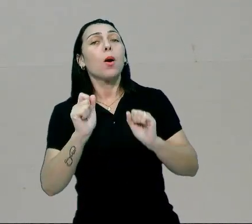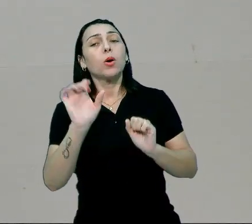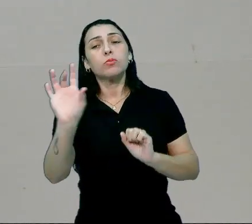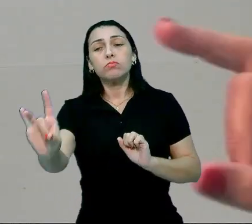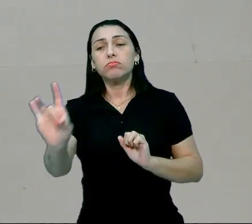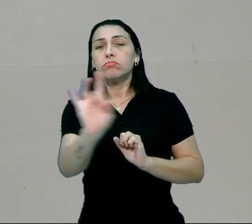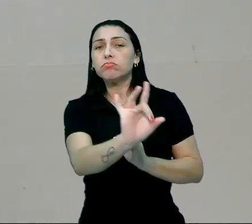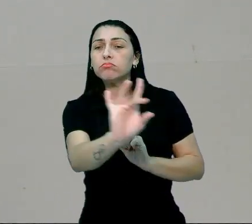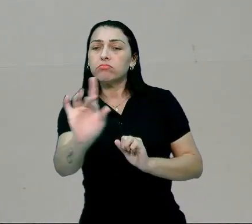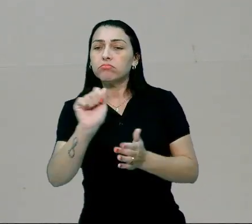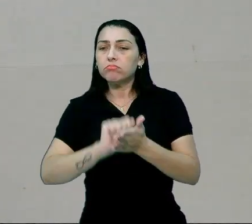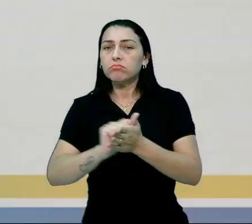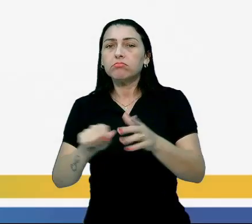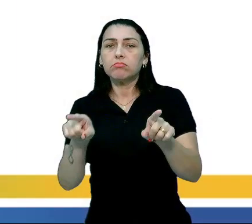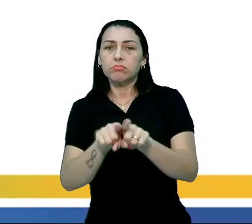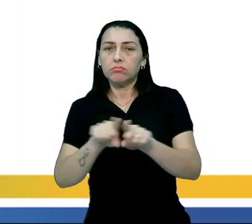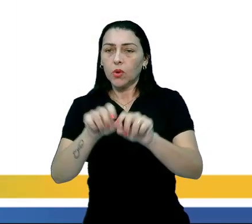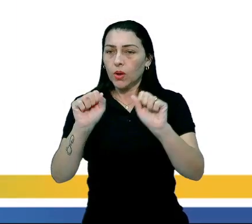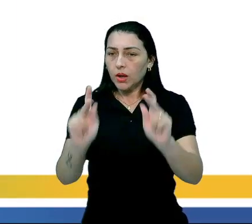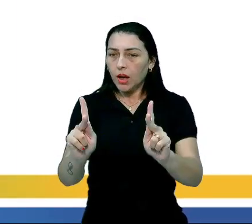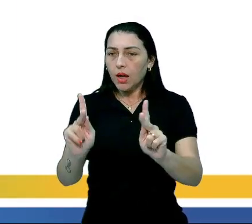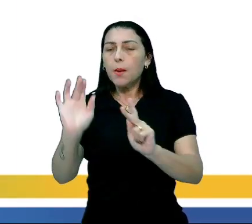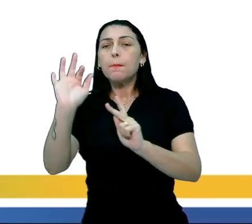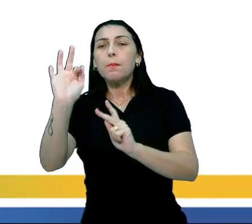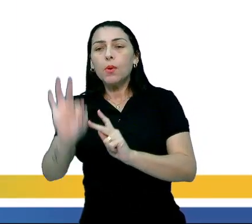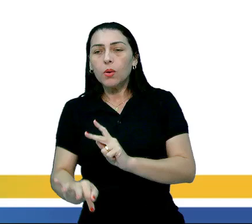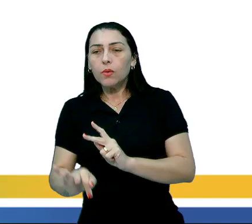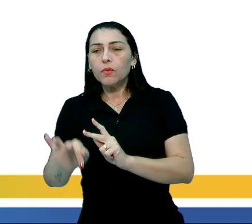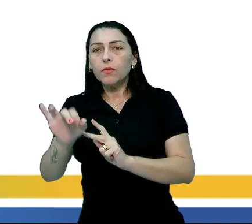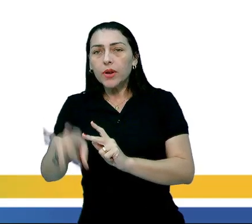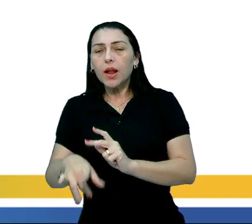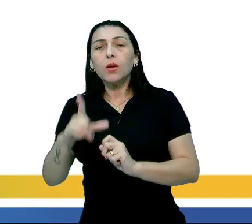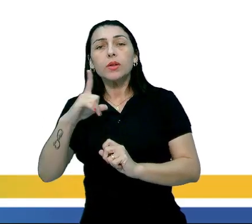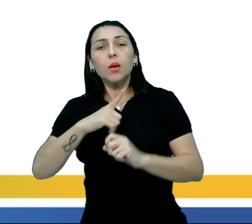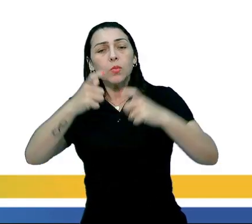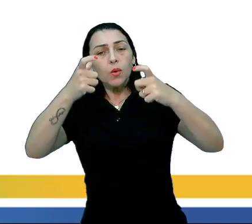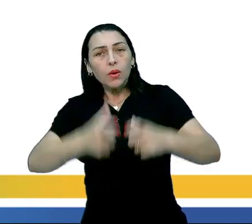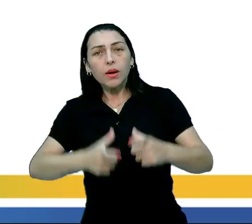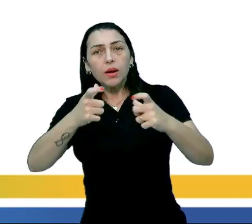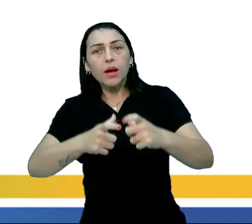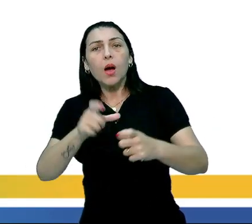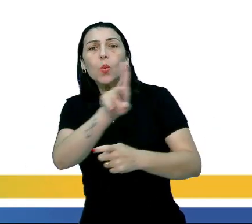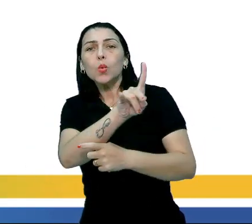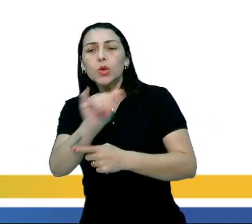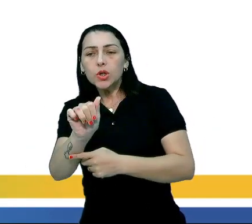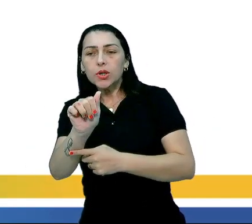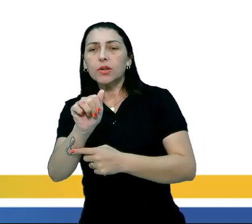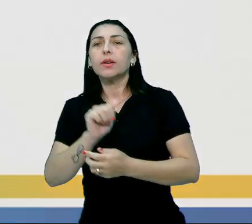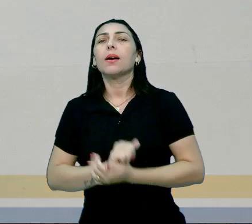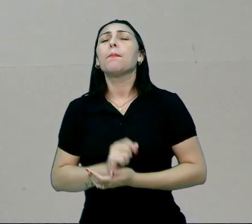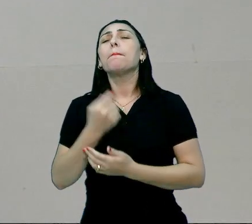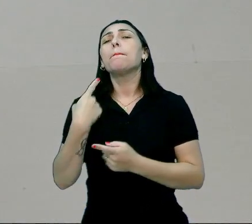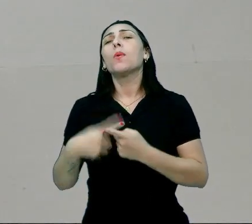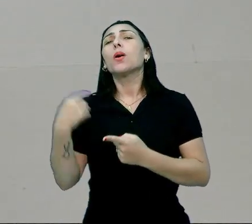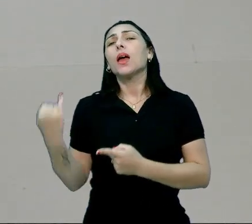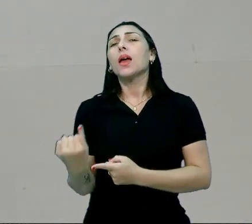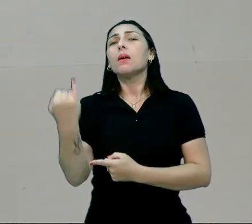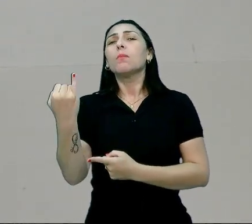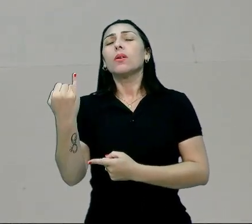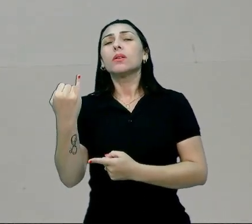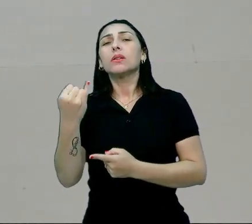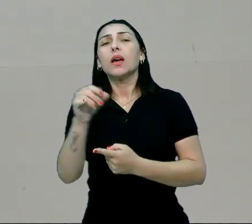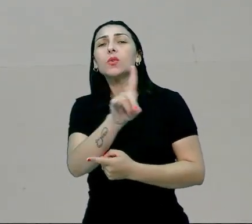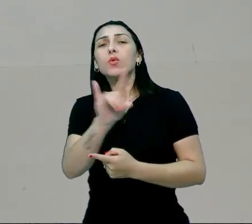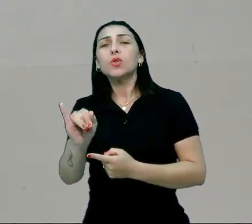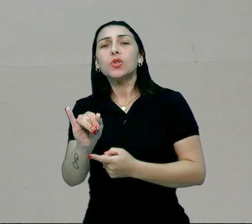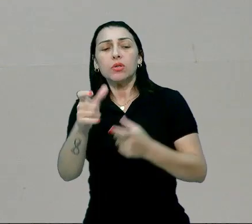assinar essa carta também, tá ok? E por último, nós temos o local e nós temos a data. Por que é importante o local e a data?